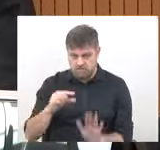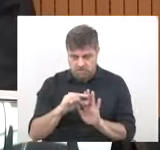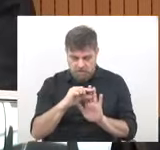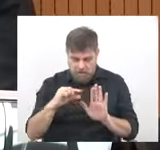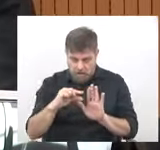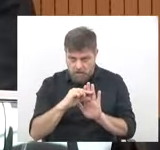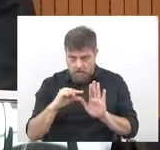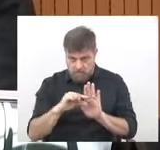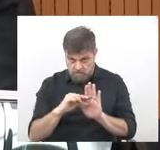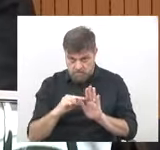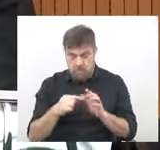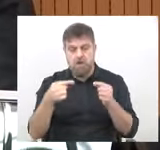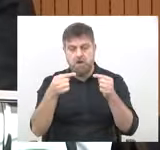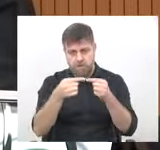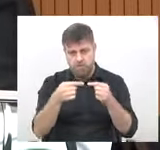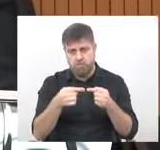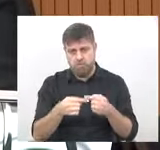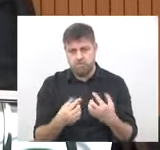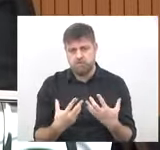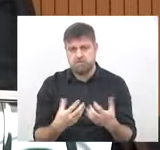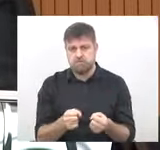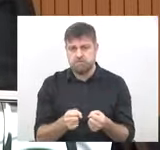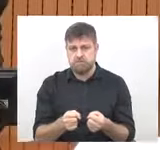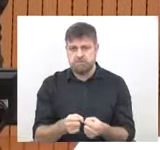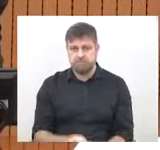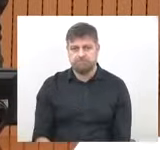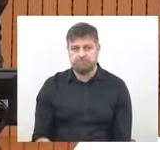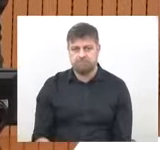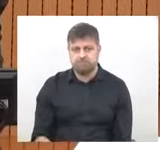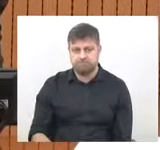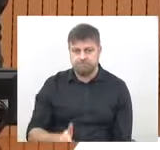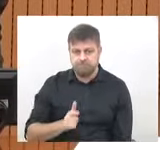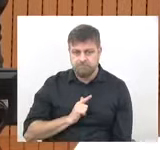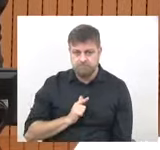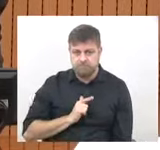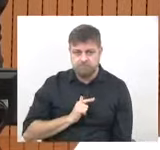emendas. Com